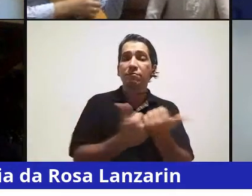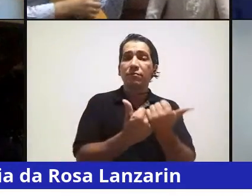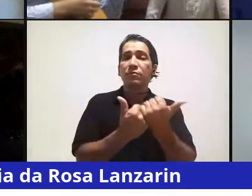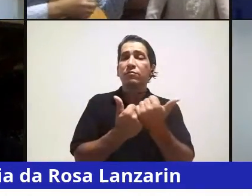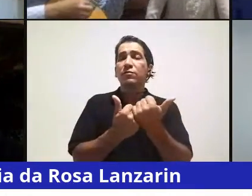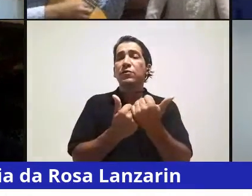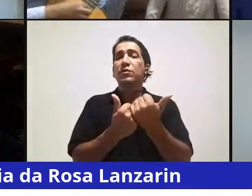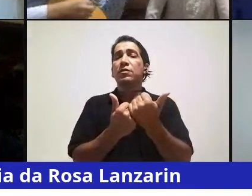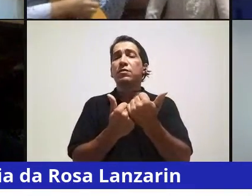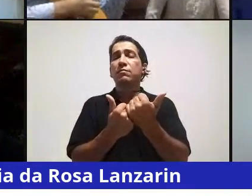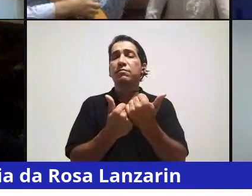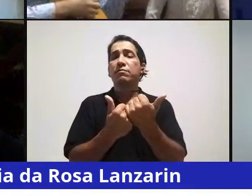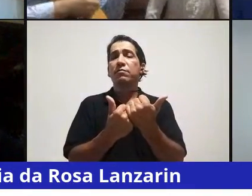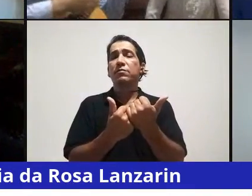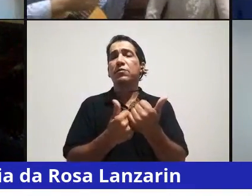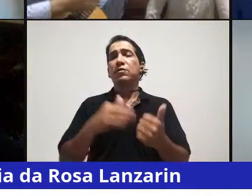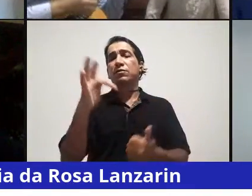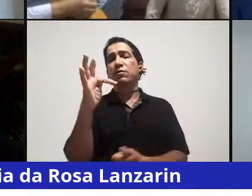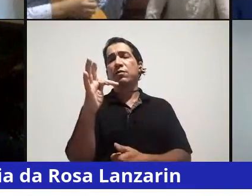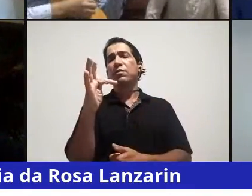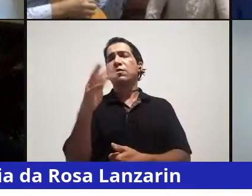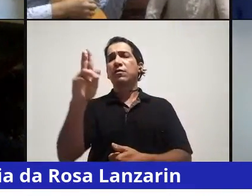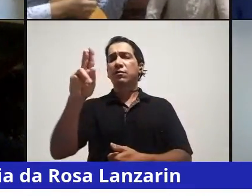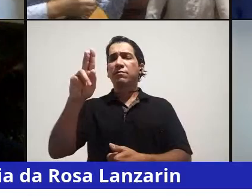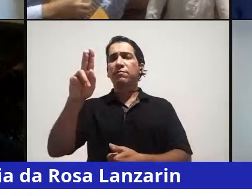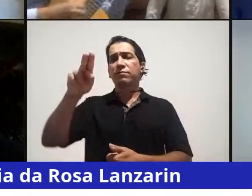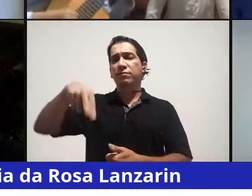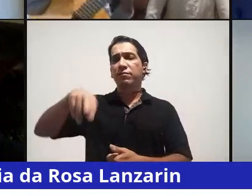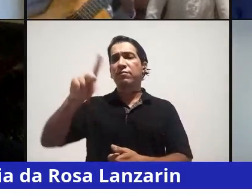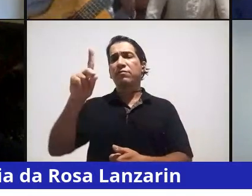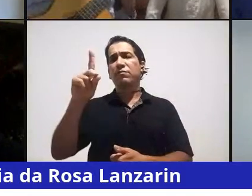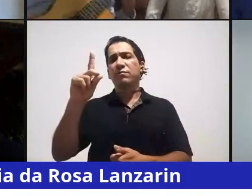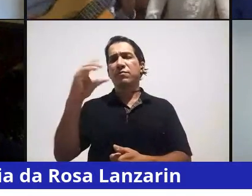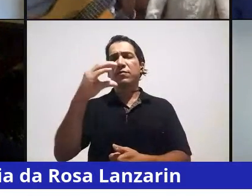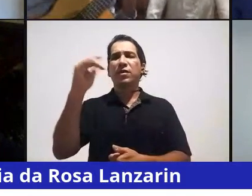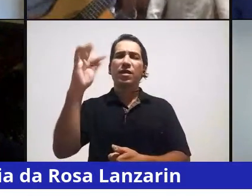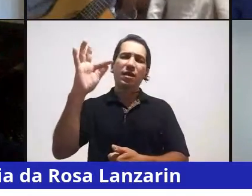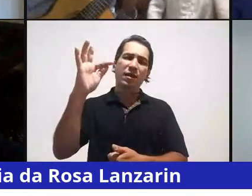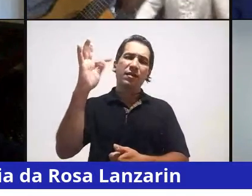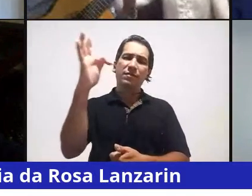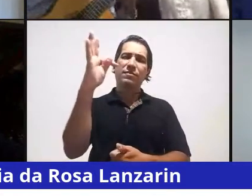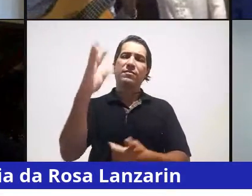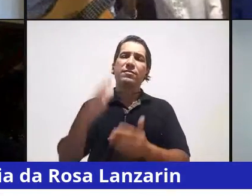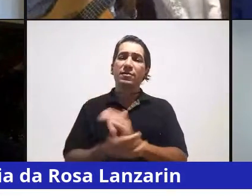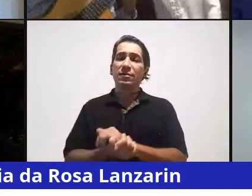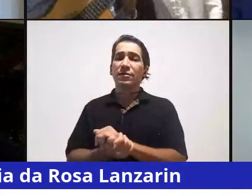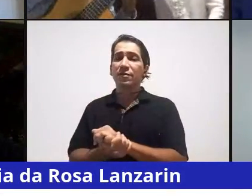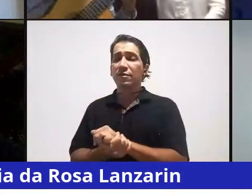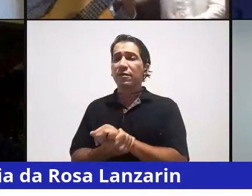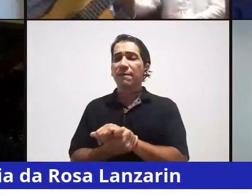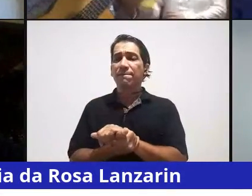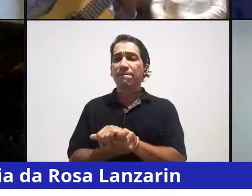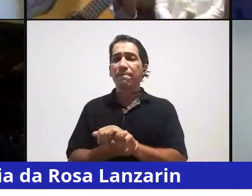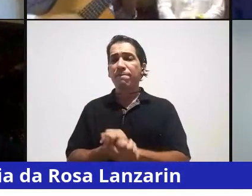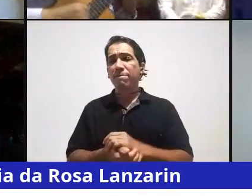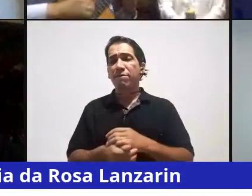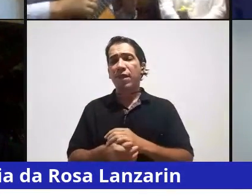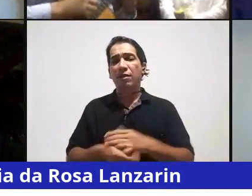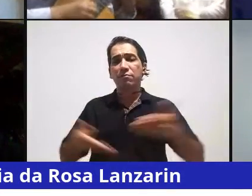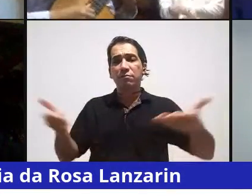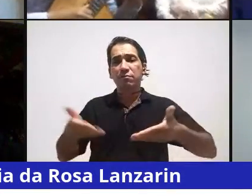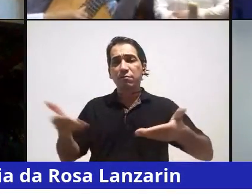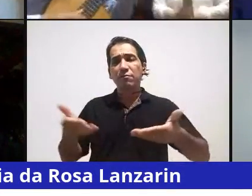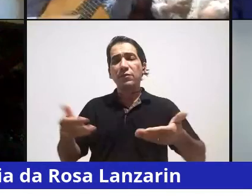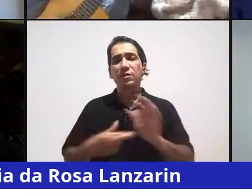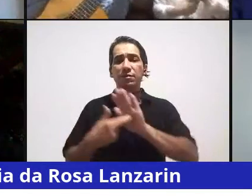de Apoio ao Desenvolvimento de Ensino, Ciência, Tecnologia do Estado de Mato Grosso do Sul, a Fundect, aqui hoje representada,